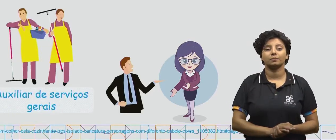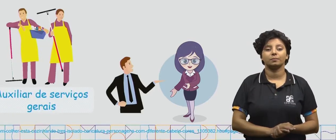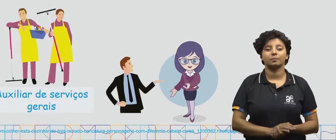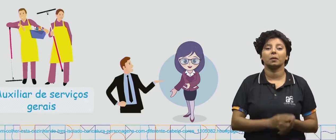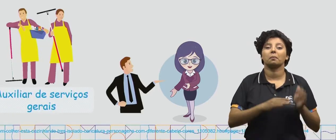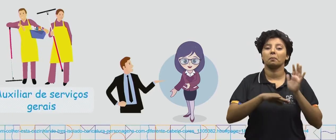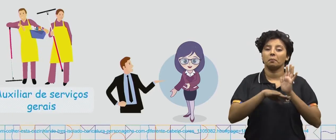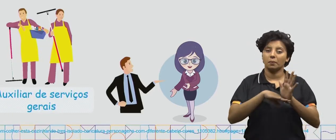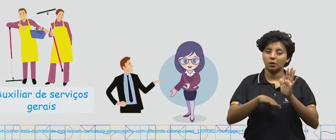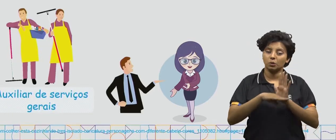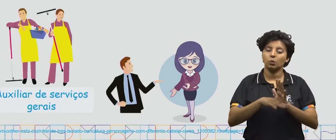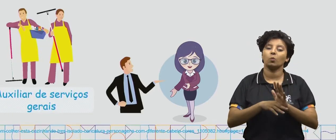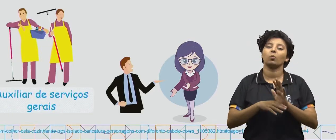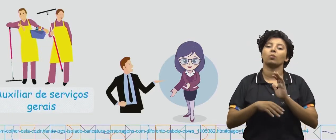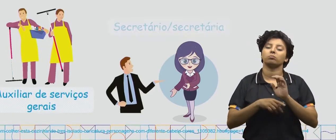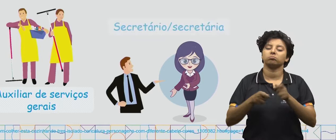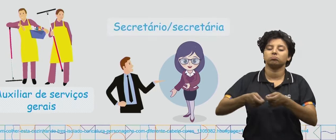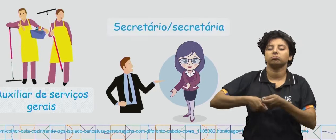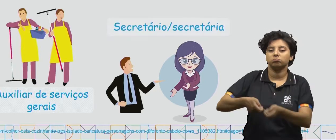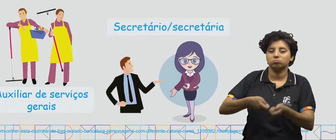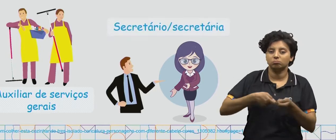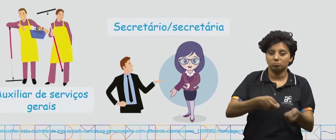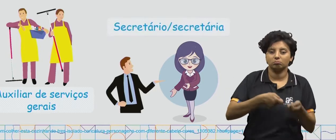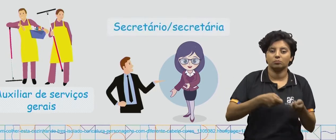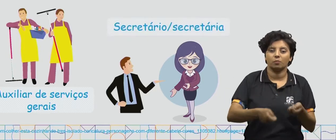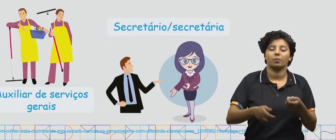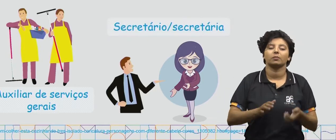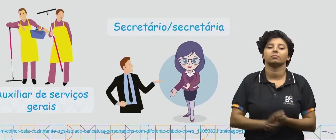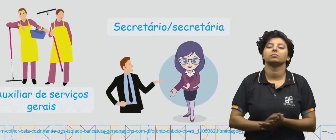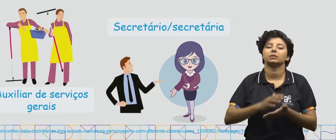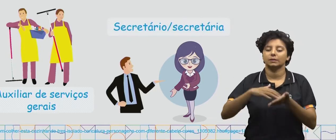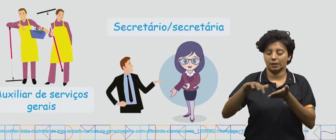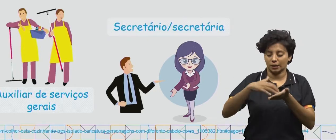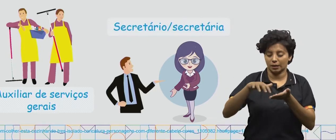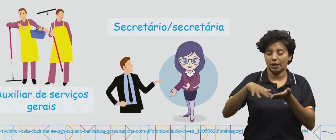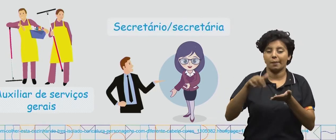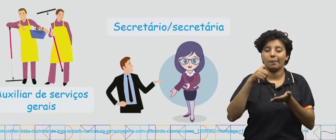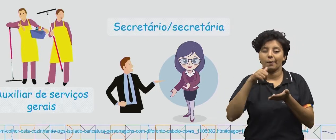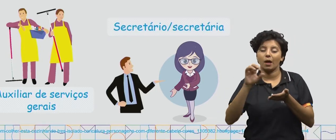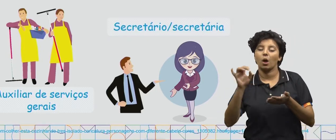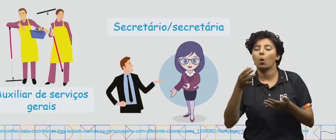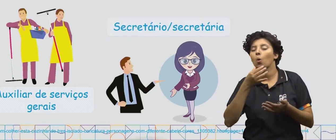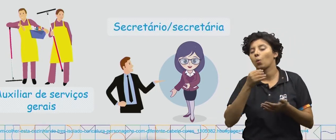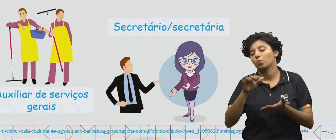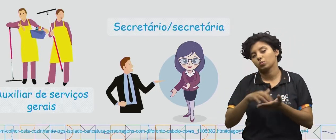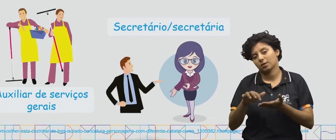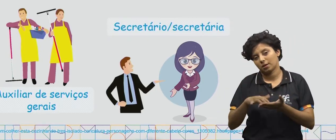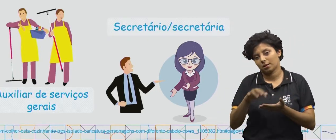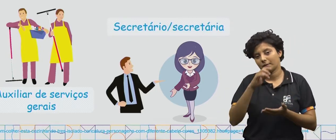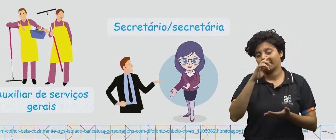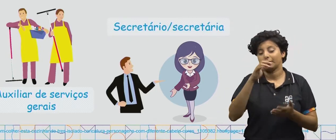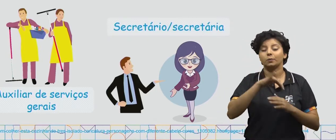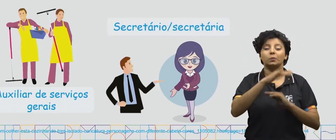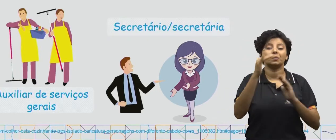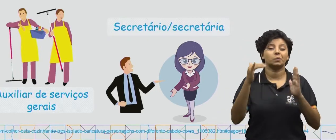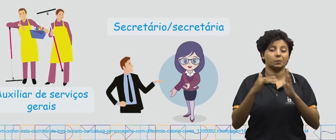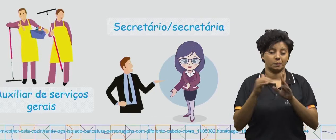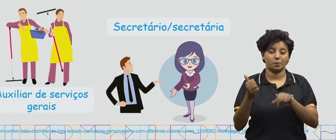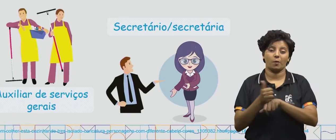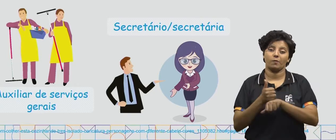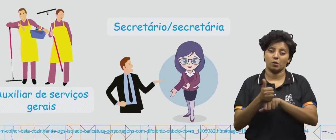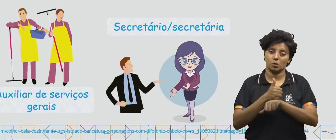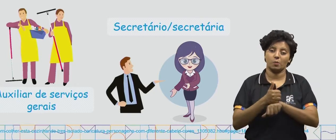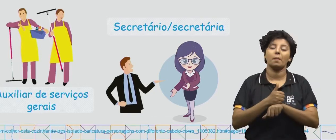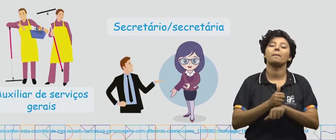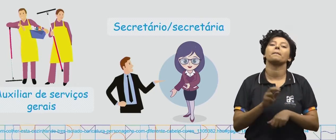auxiliar de serviços gerais e secretário ou secretária. Todas essas